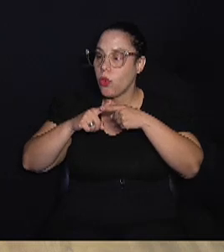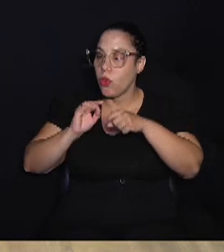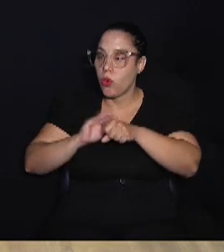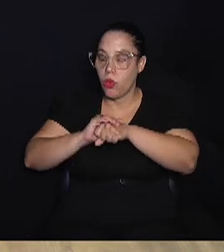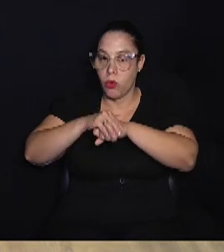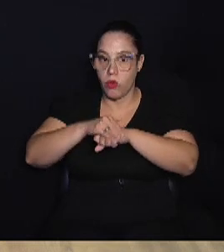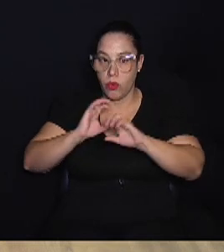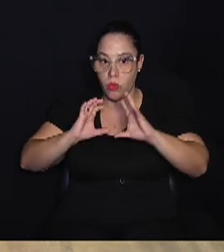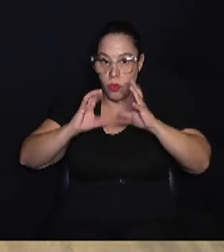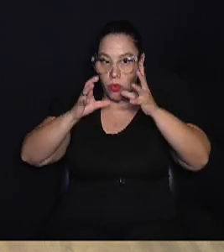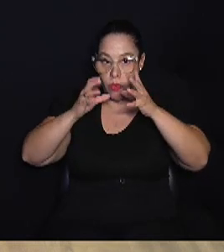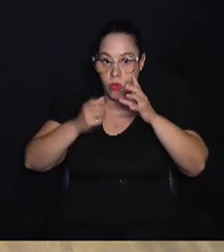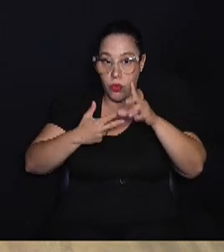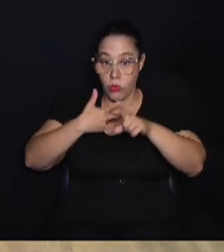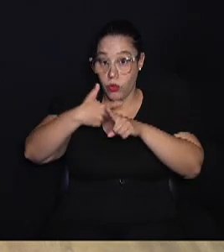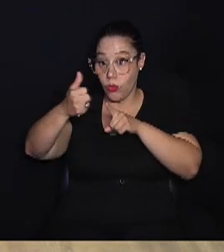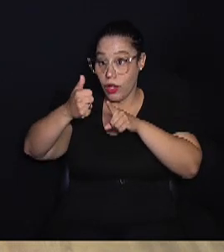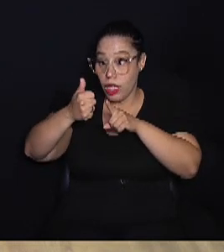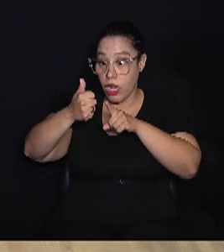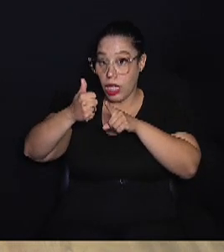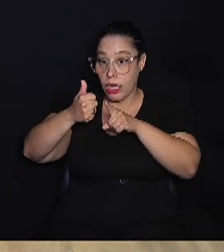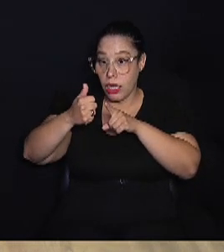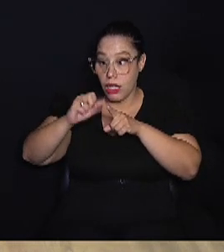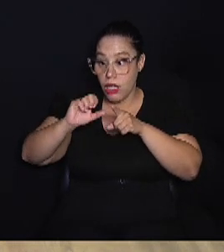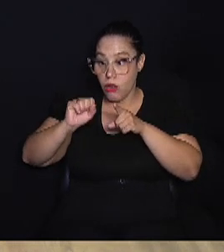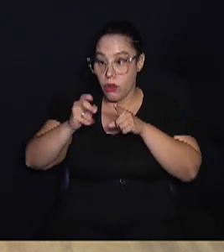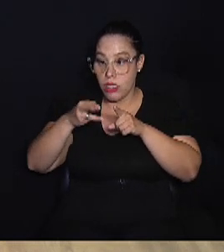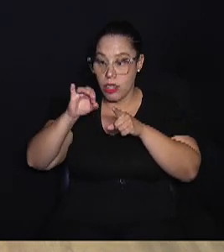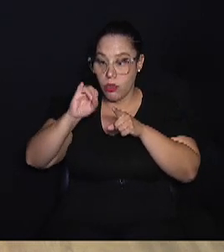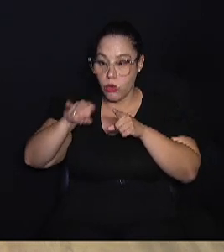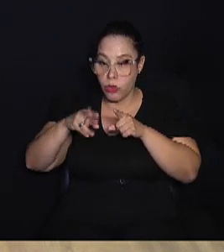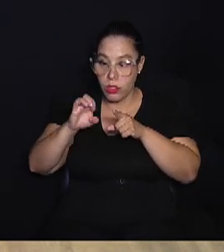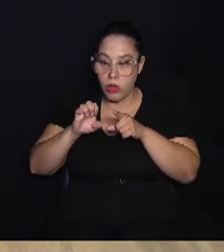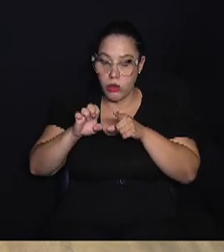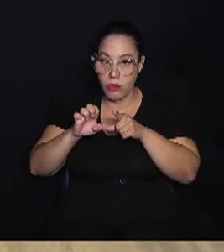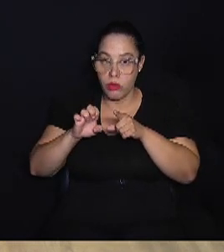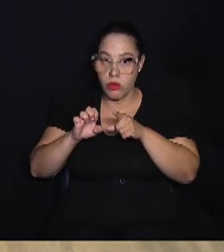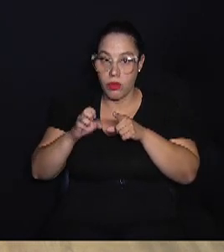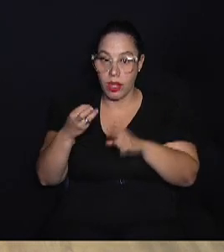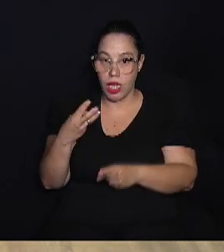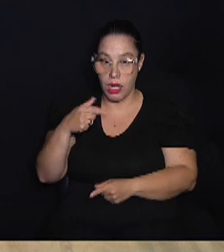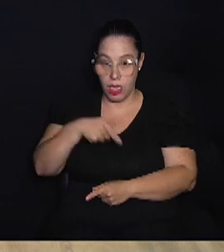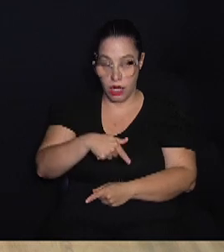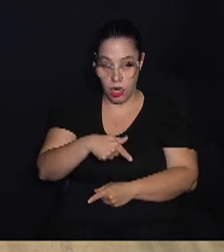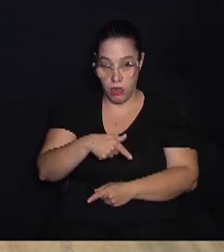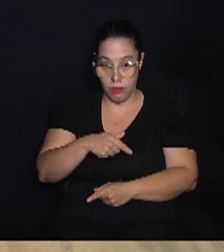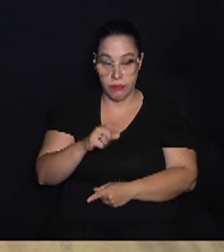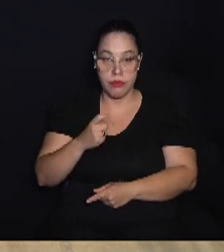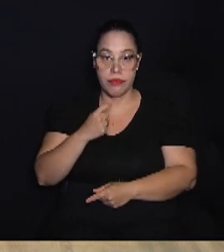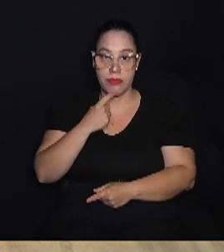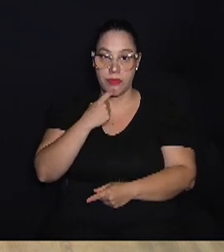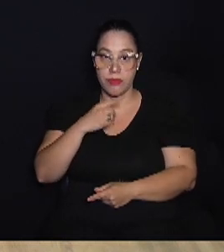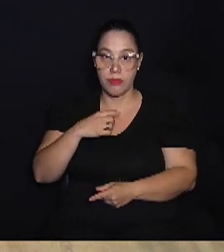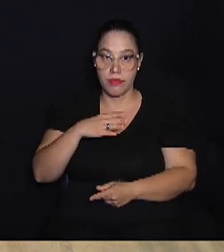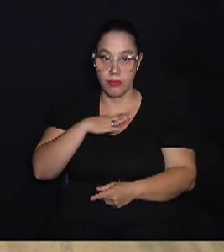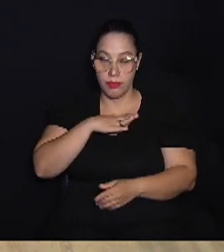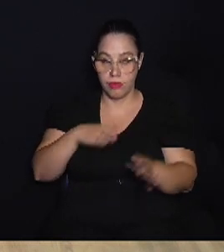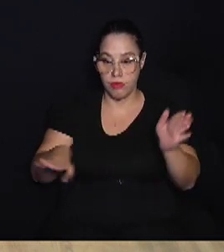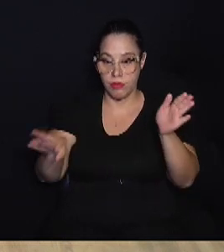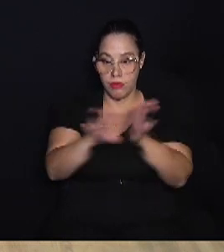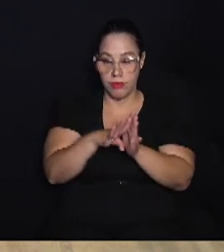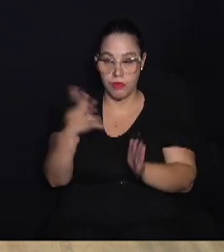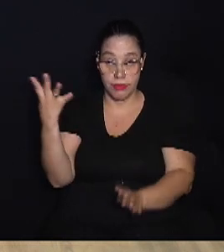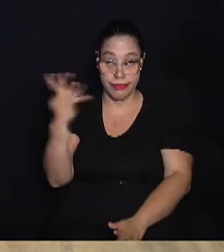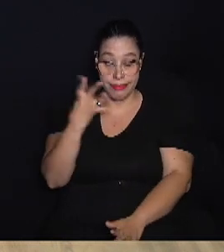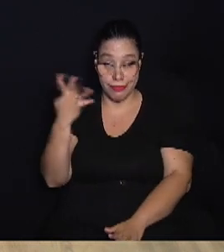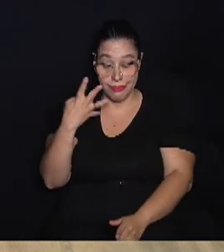Vôlei Renata venceu a equipe do São José por 3-1. O time campineiro chegou à 4ª